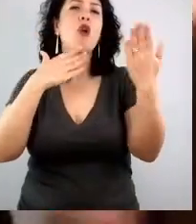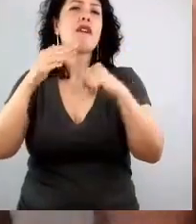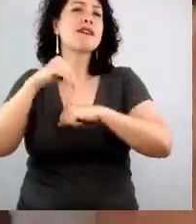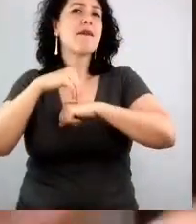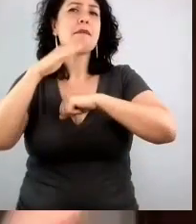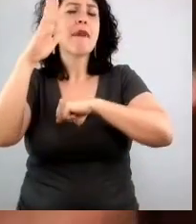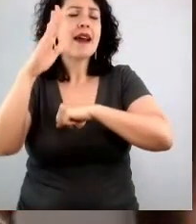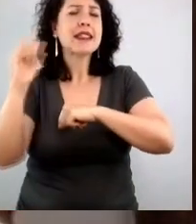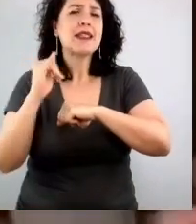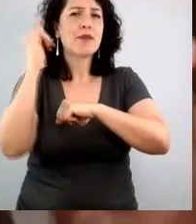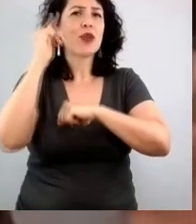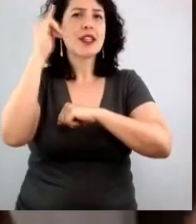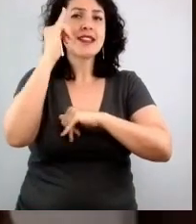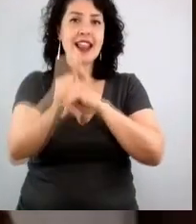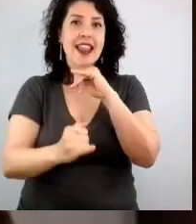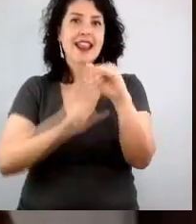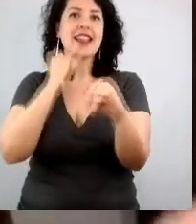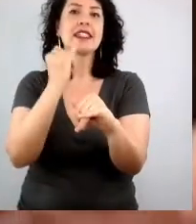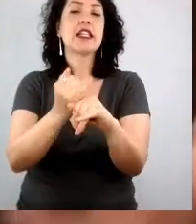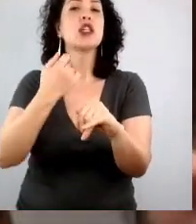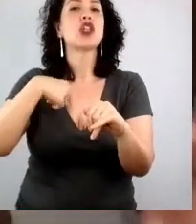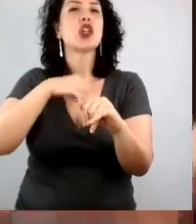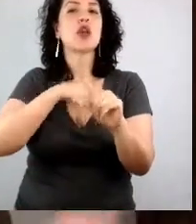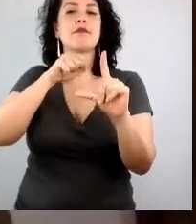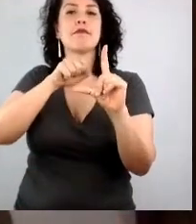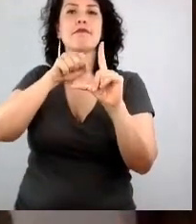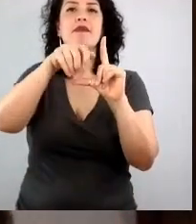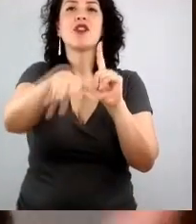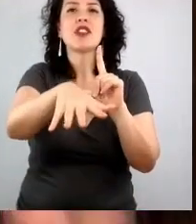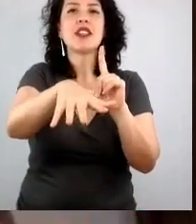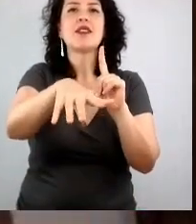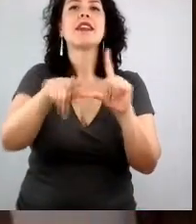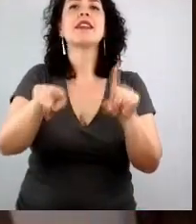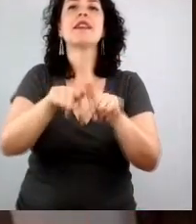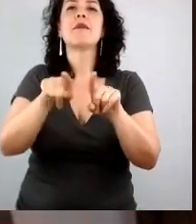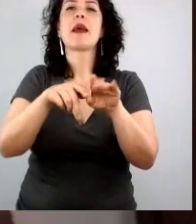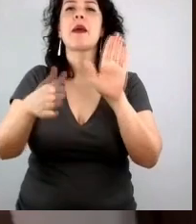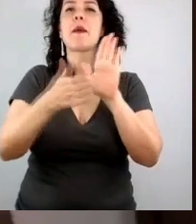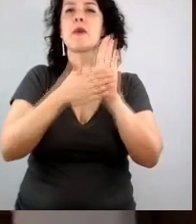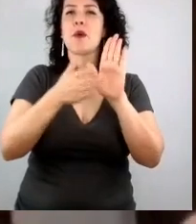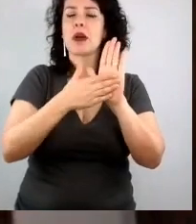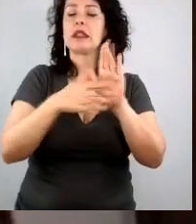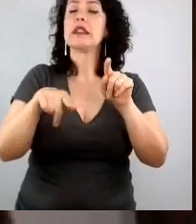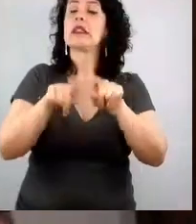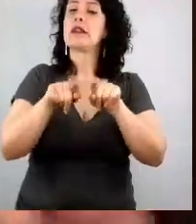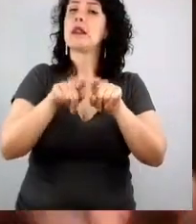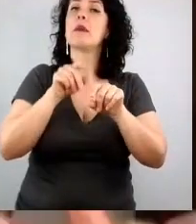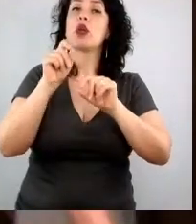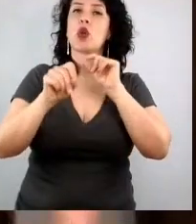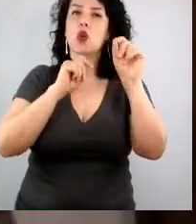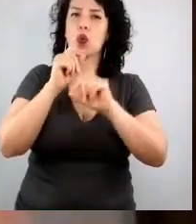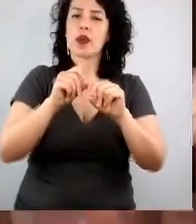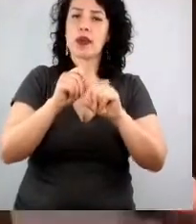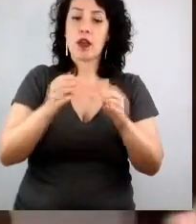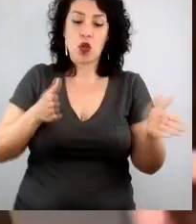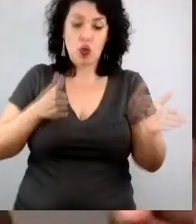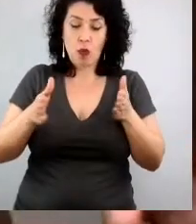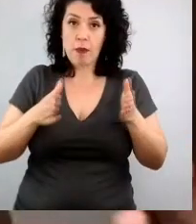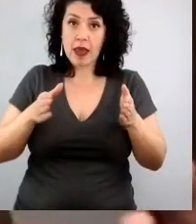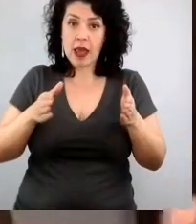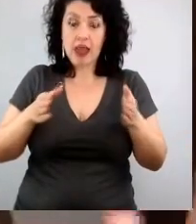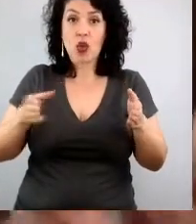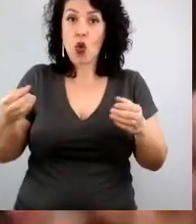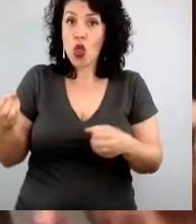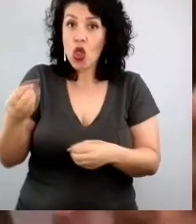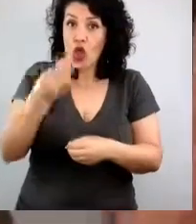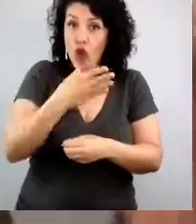falar sobre influenciadores e propósito. E principalmente abordar sobre essa nova realidade de criadores antes e